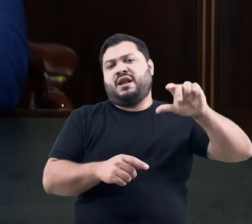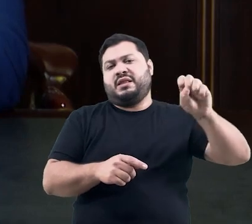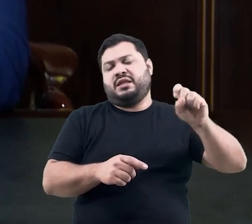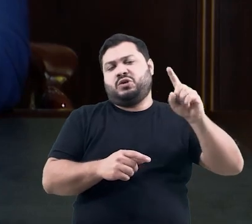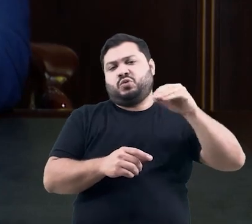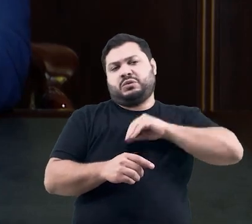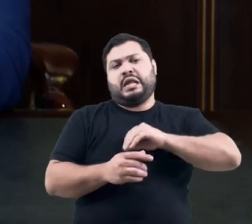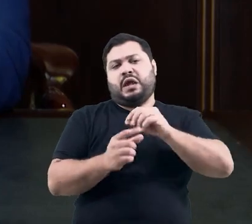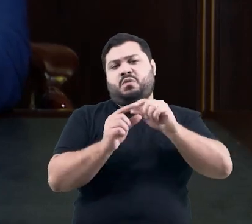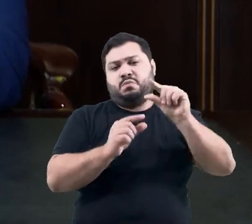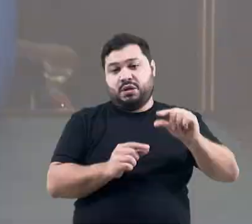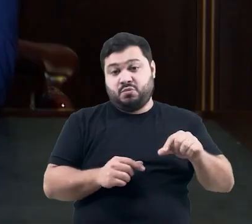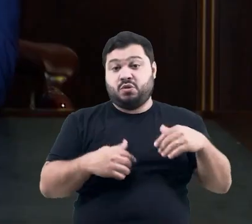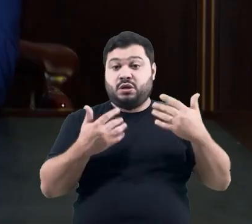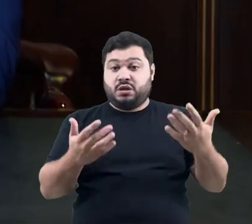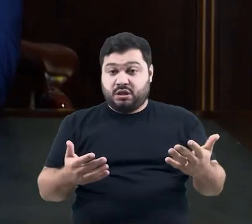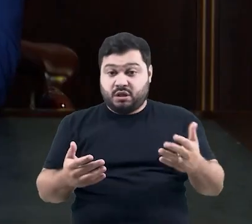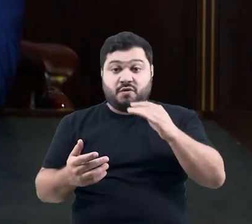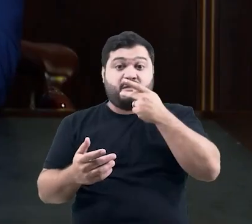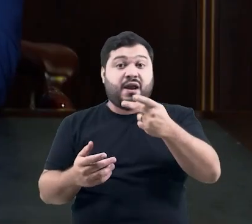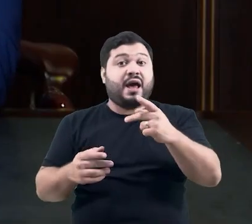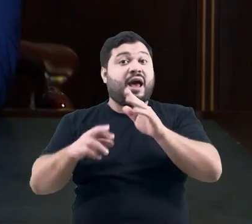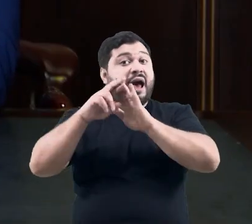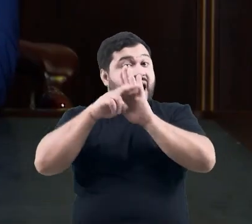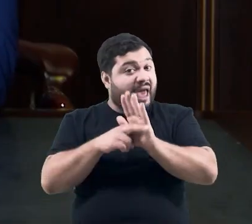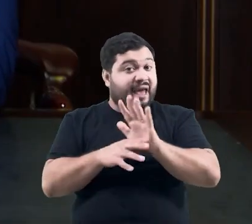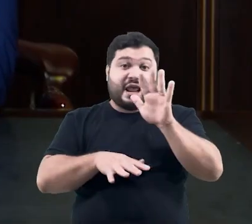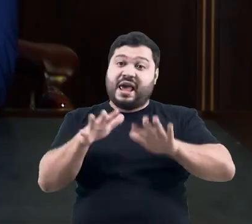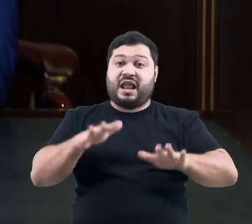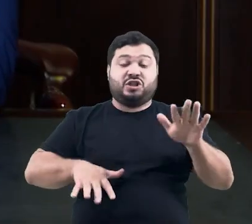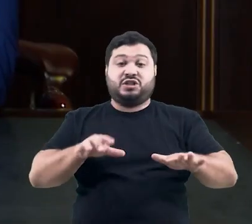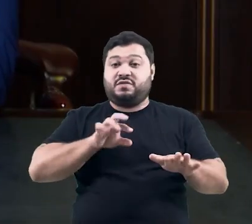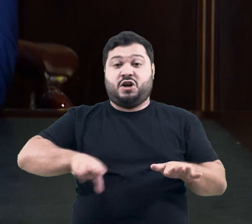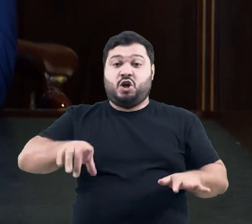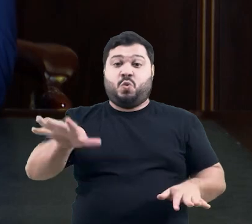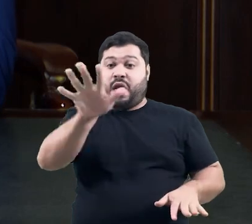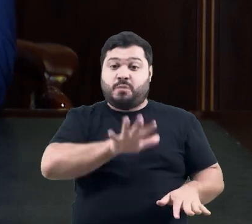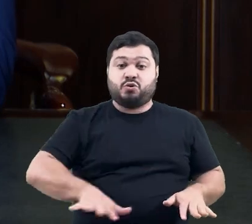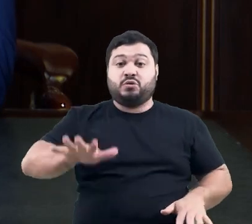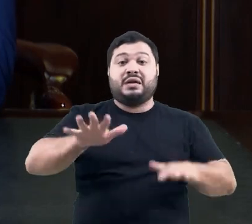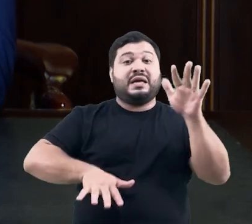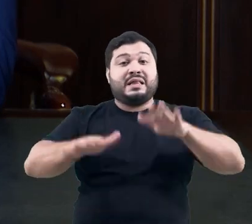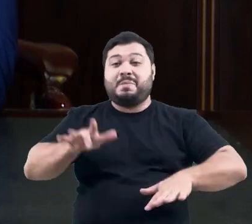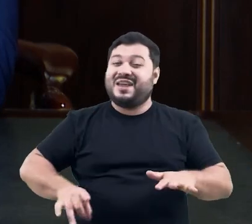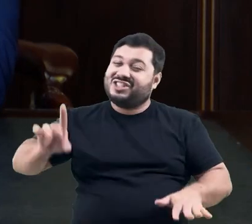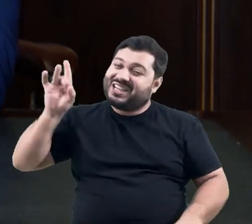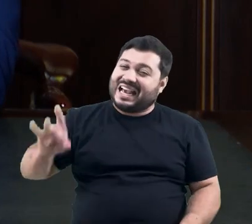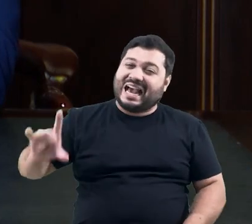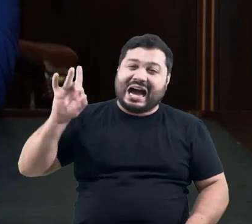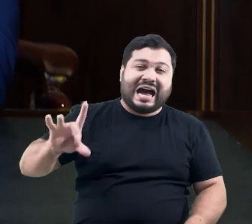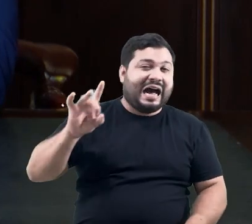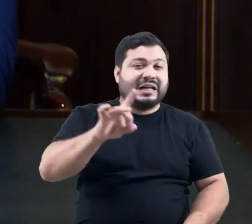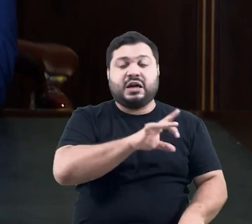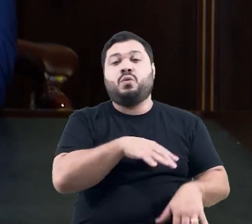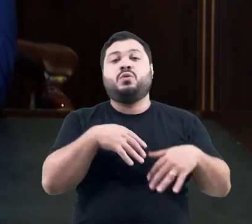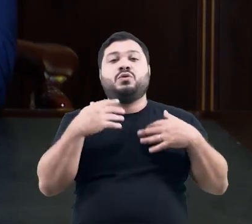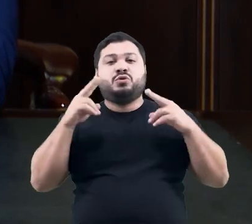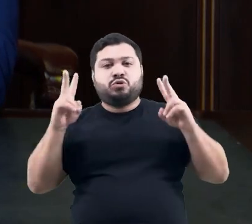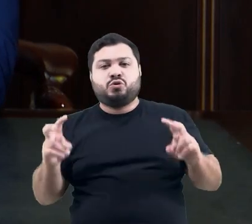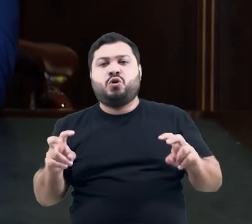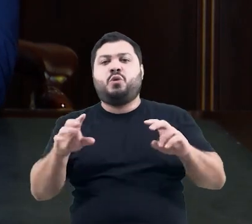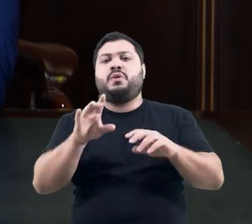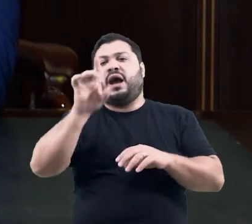por invalidez, que é um salário mínimo. Então, o que eu gostaria de citar é que essa regra ela é relativa, não é absoluta. Depende de caso a